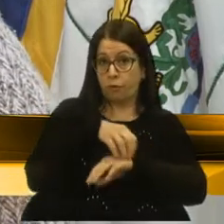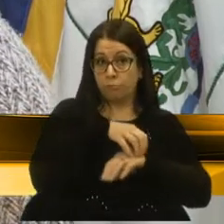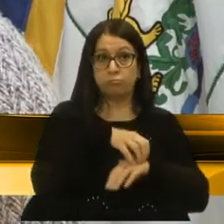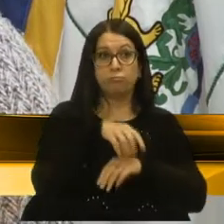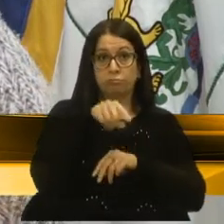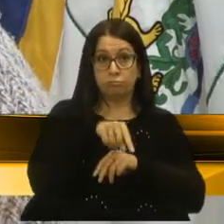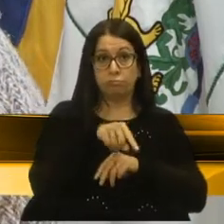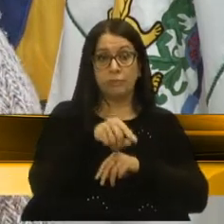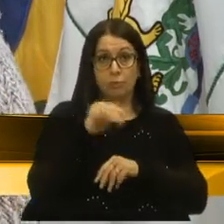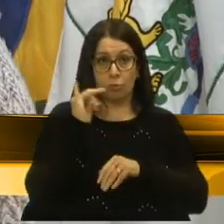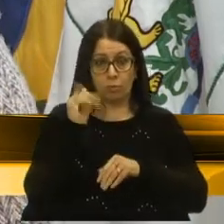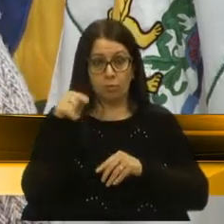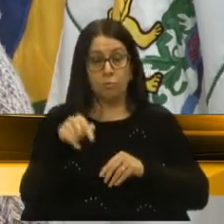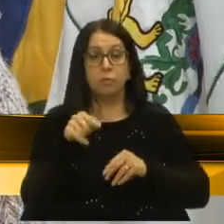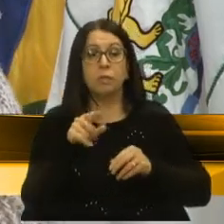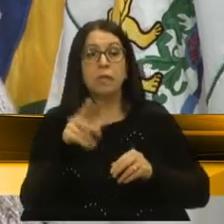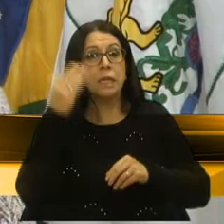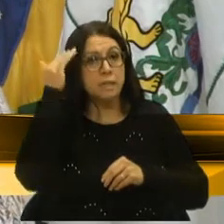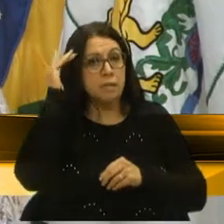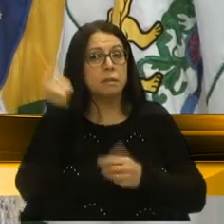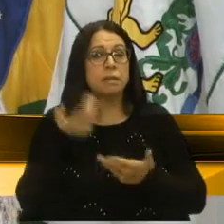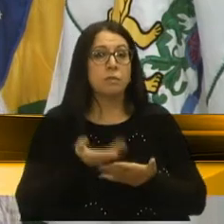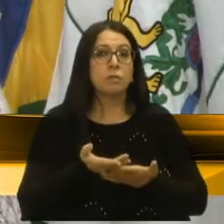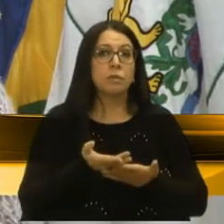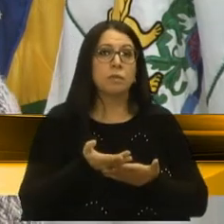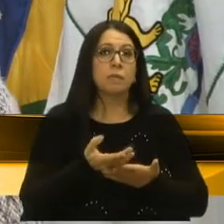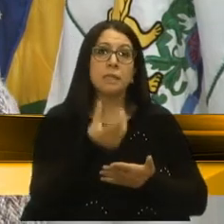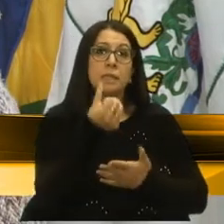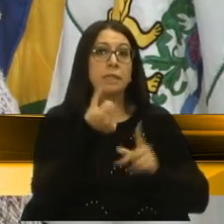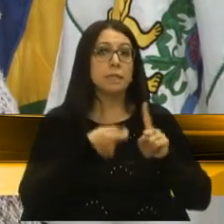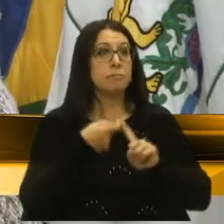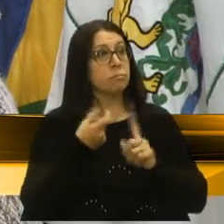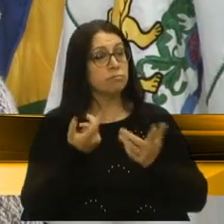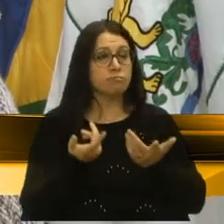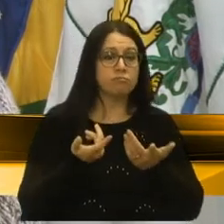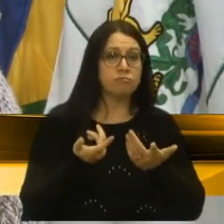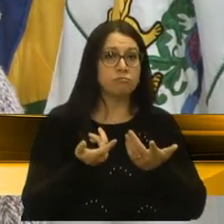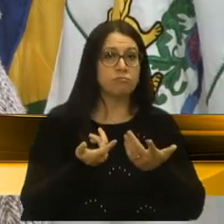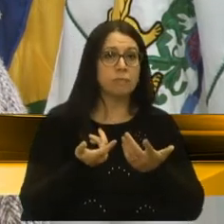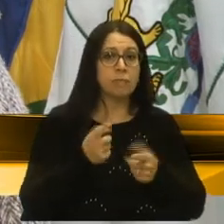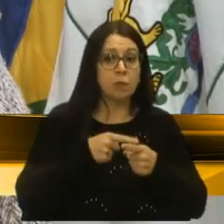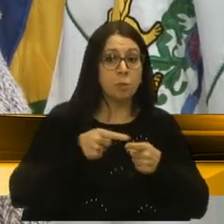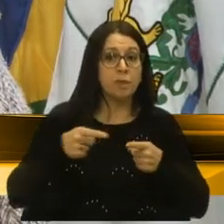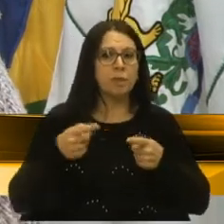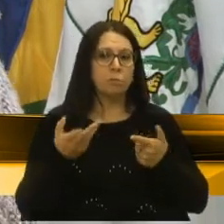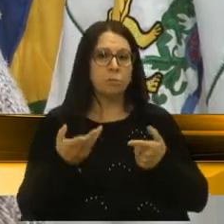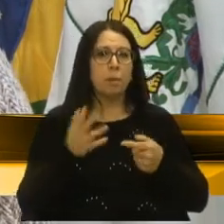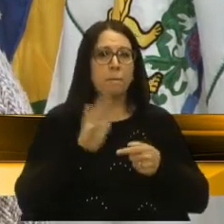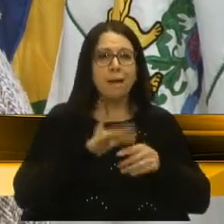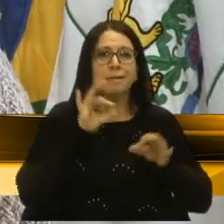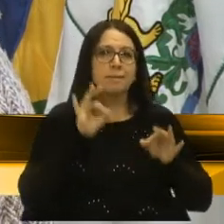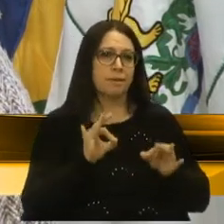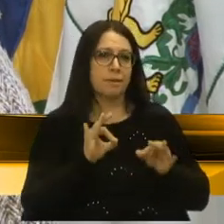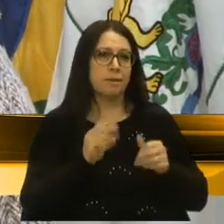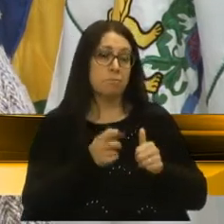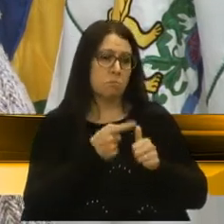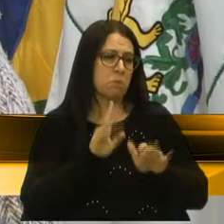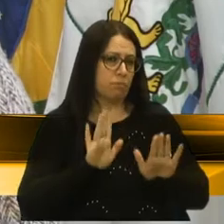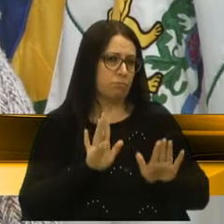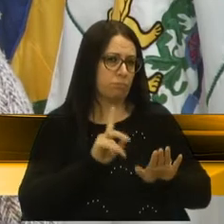entendeu que 6 meses seria o prazo mais adequado, num primeiro